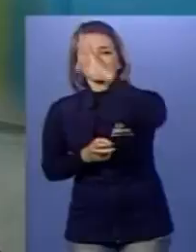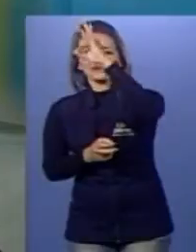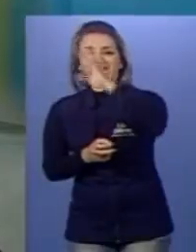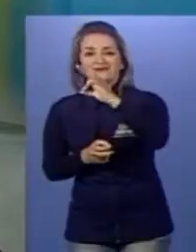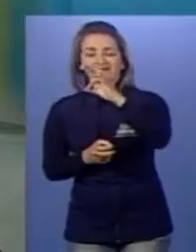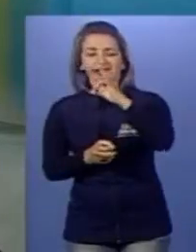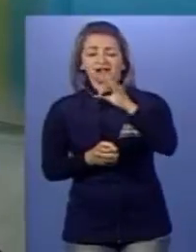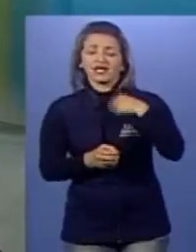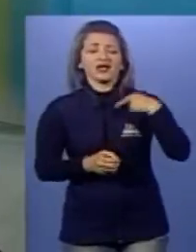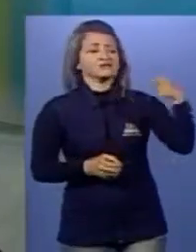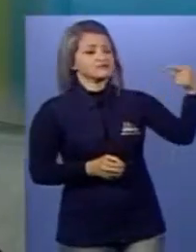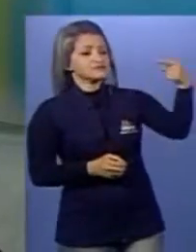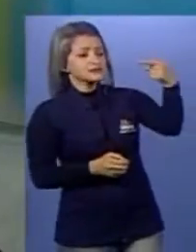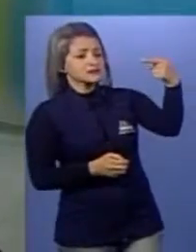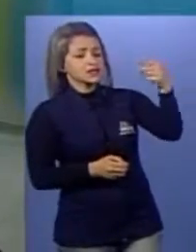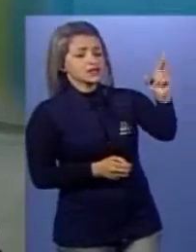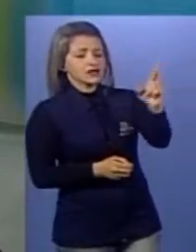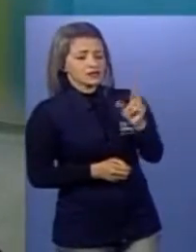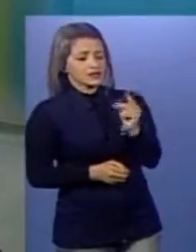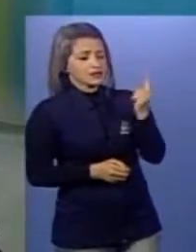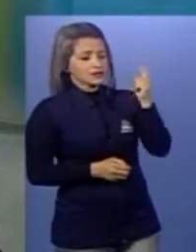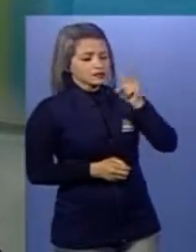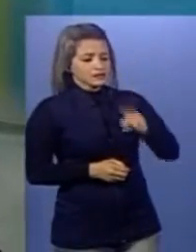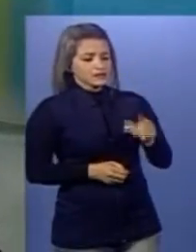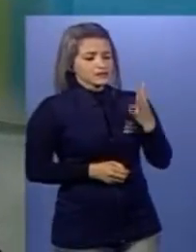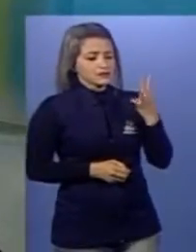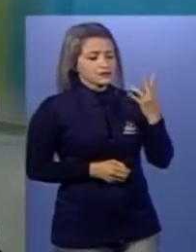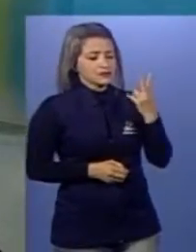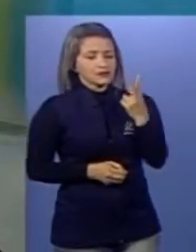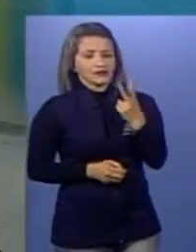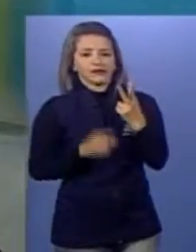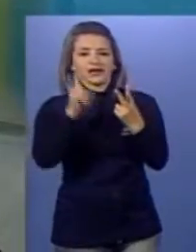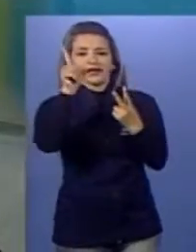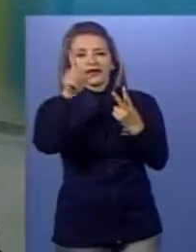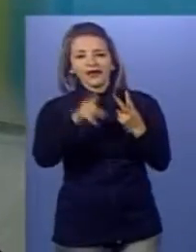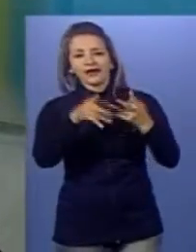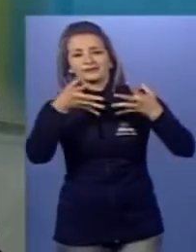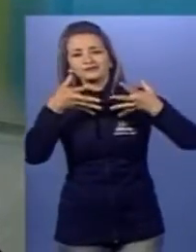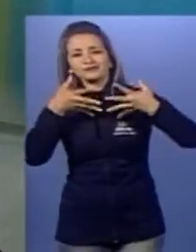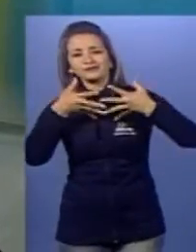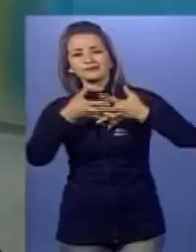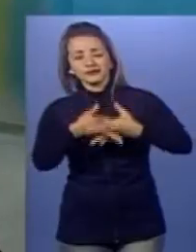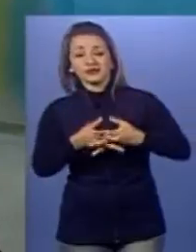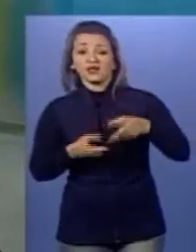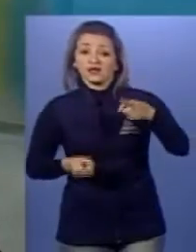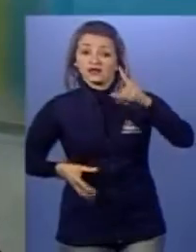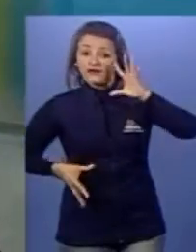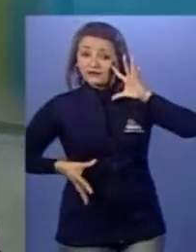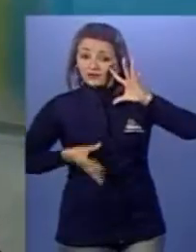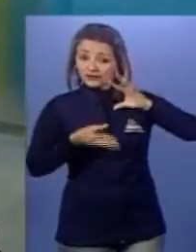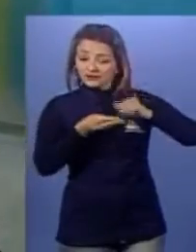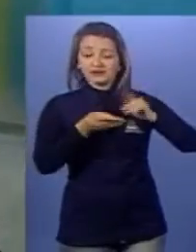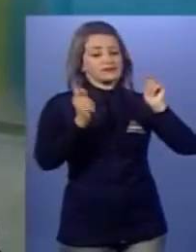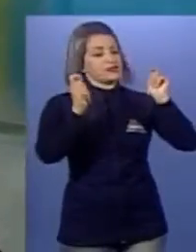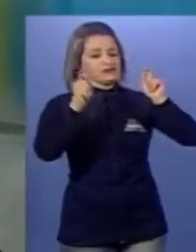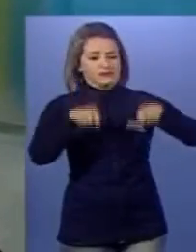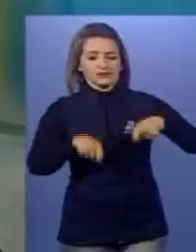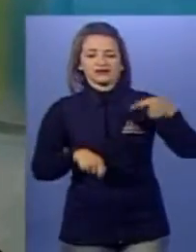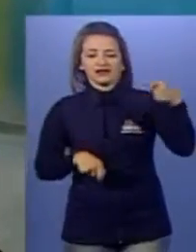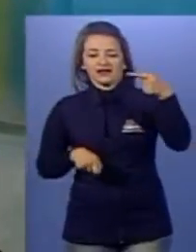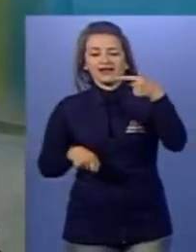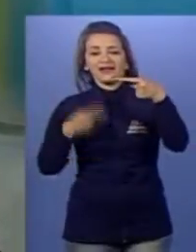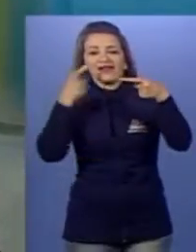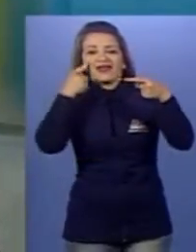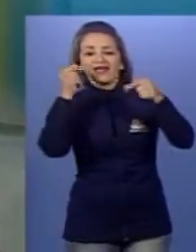diminuir achou 1,42 eu coloco essa resposta esse é um extrator o que acontece você conseguiu entender que era para fazer a diferença